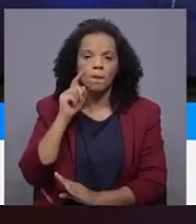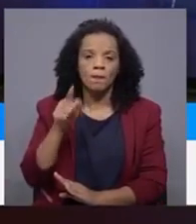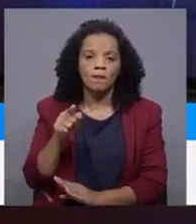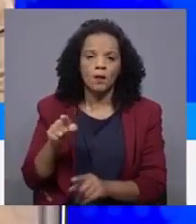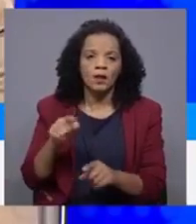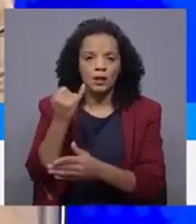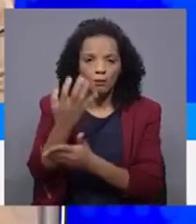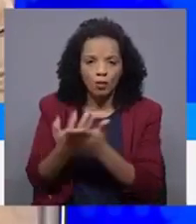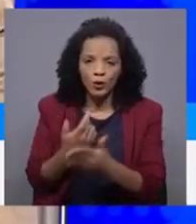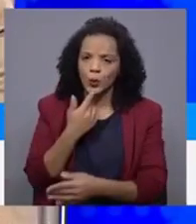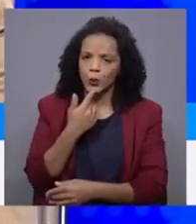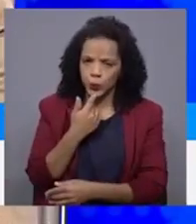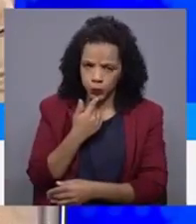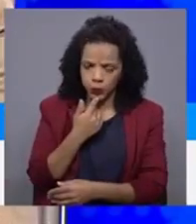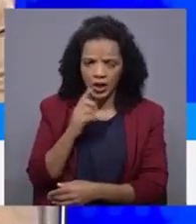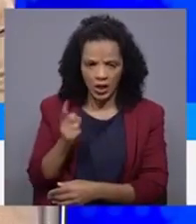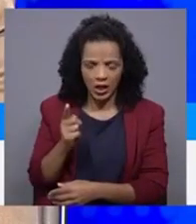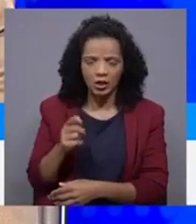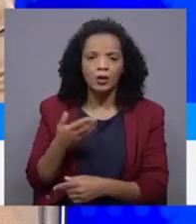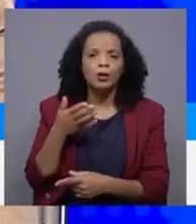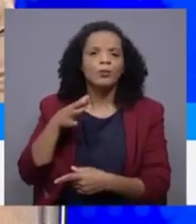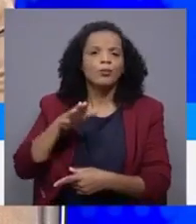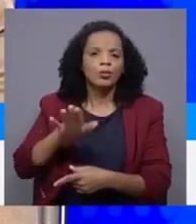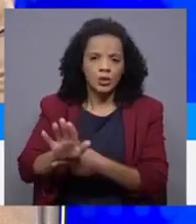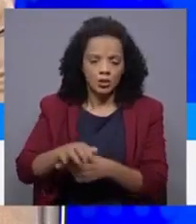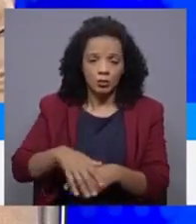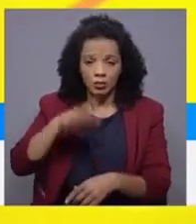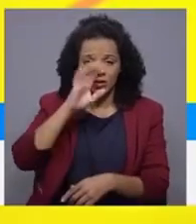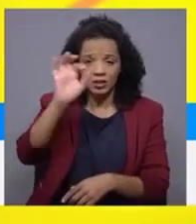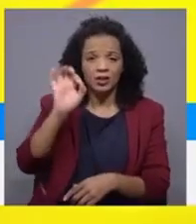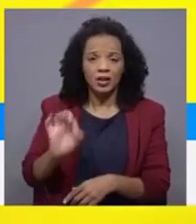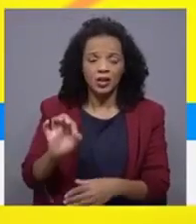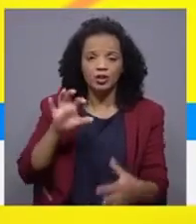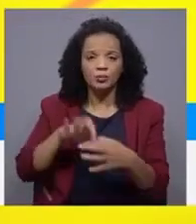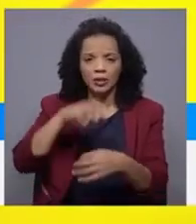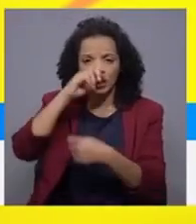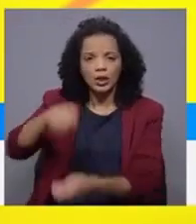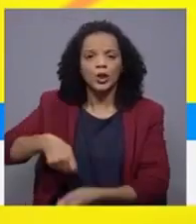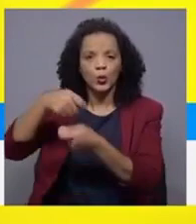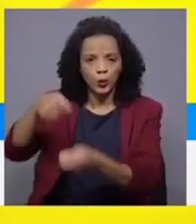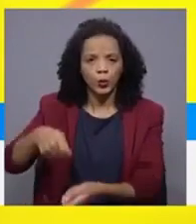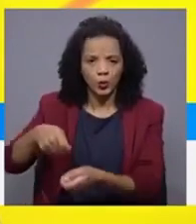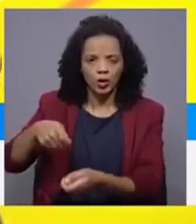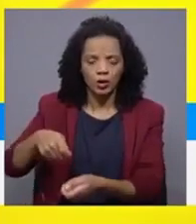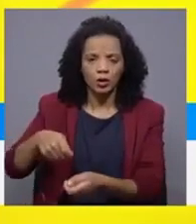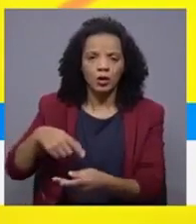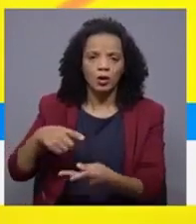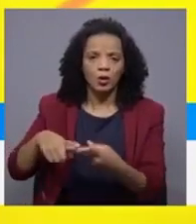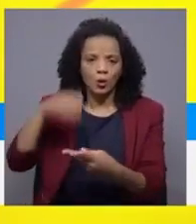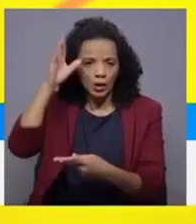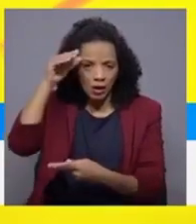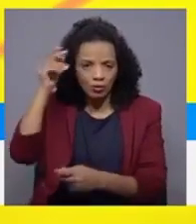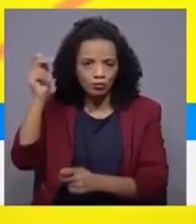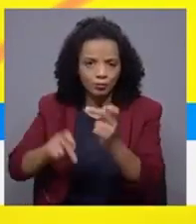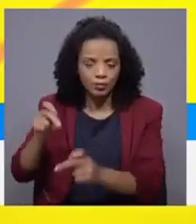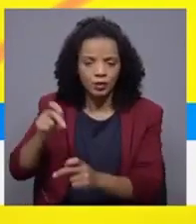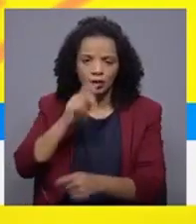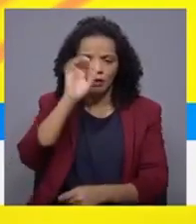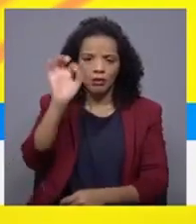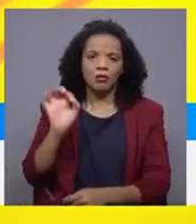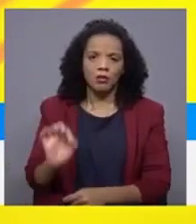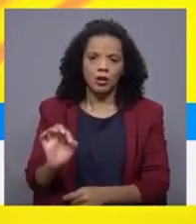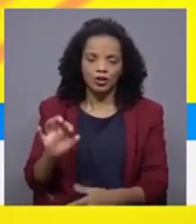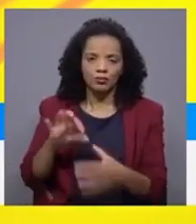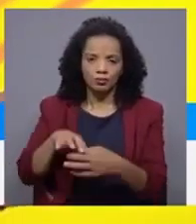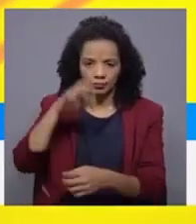carga de impostos. Ao, por exemplo, lançar taxas sobre a agricultura, sobre a pecuária, por exemplo, uma taxa